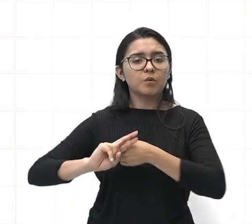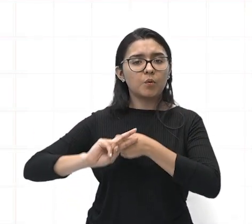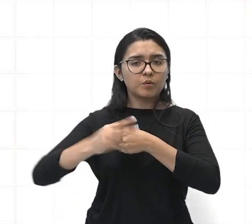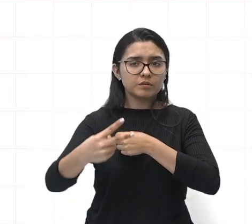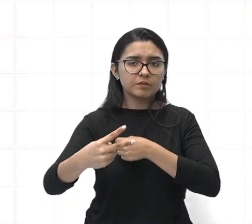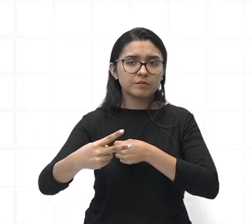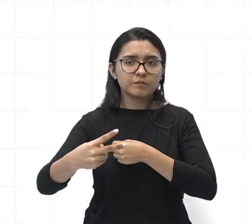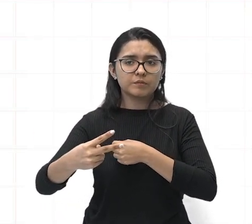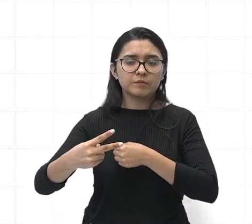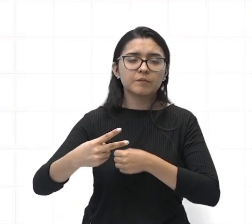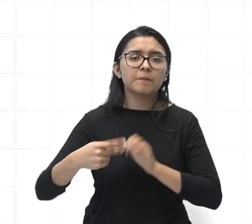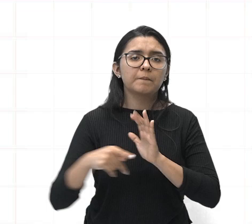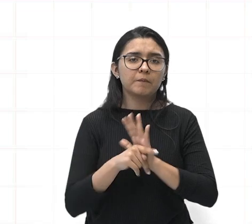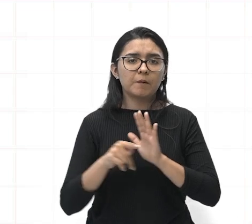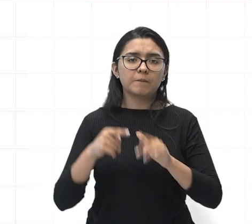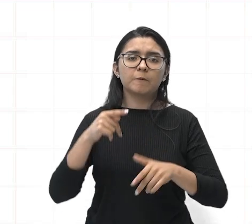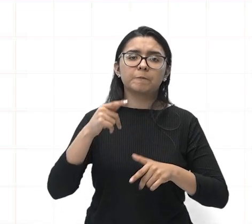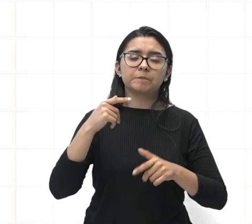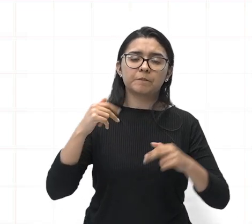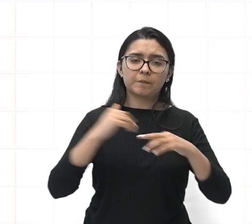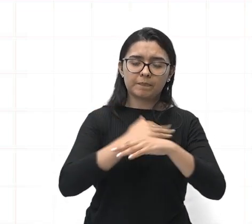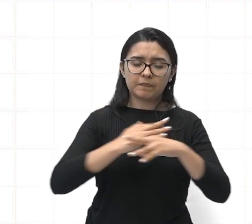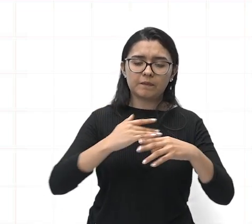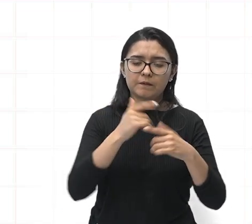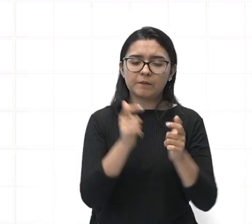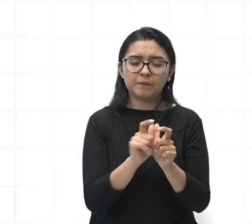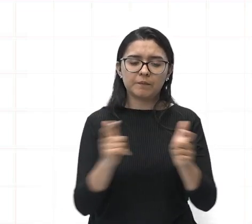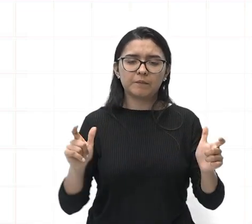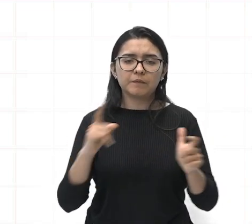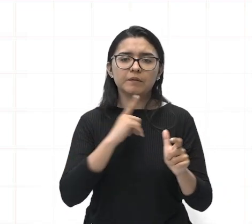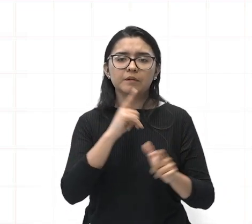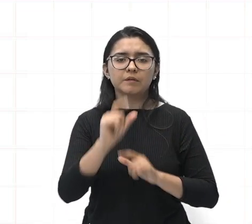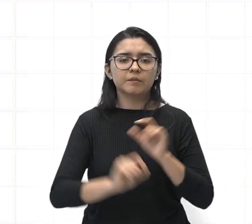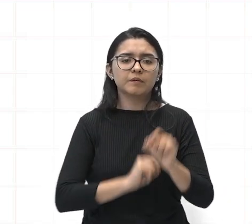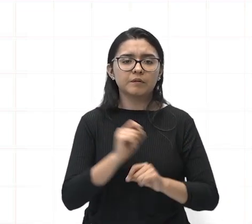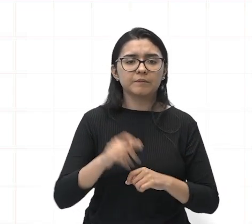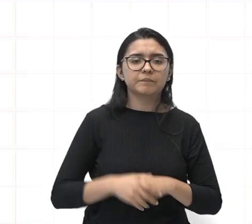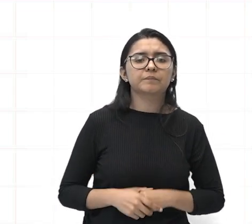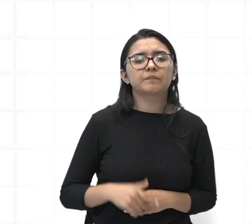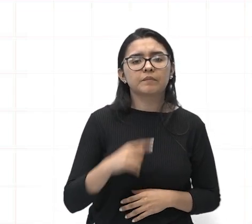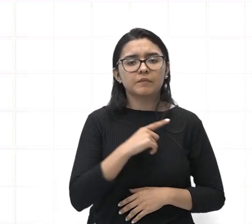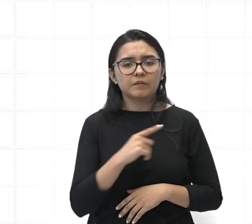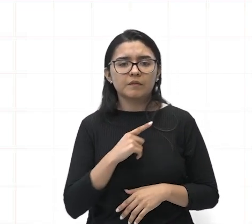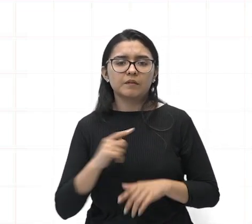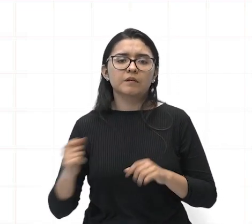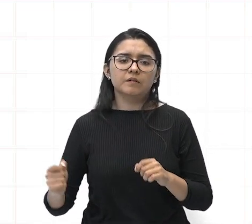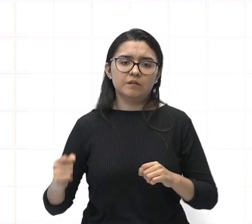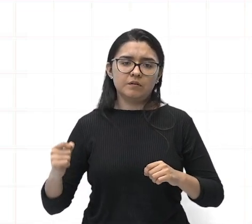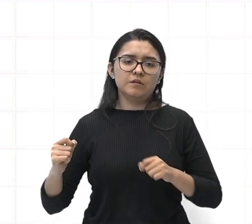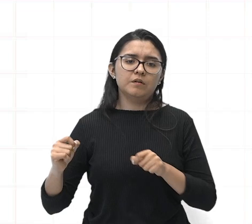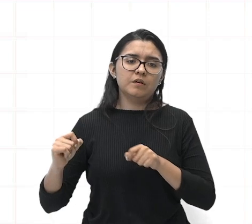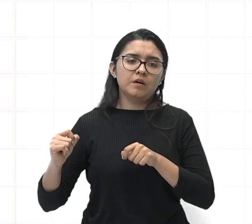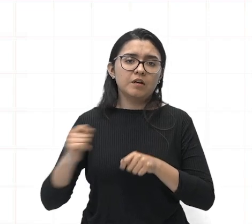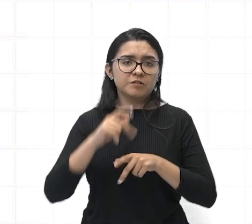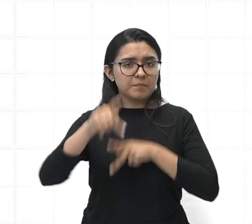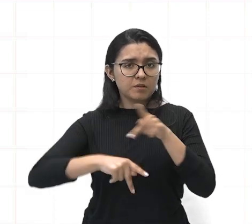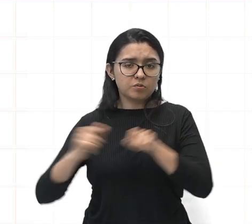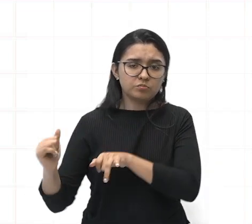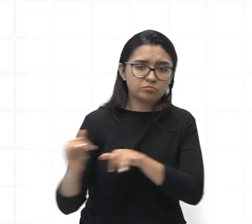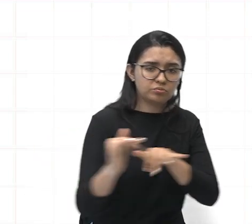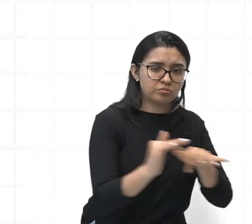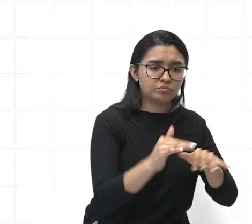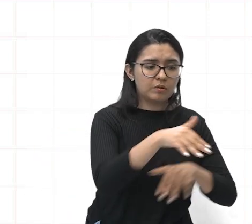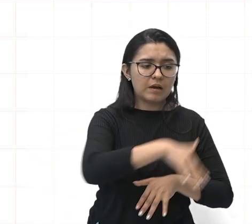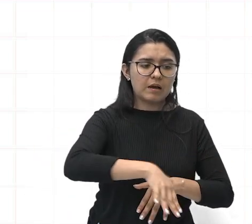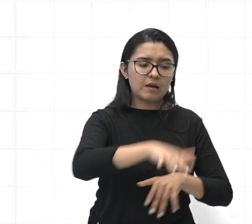né, da expansão urbana, onde nós temos a ocupação de áreas de vegetação natural,